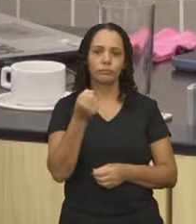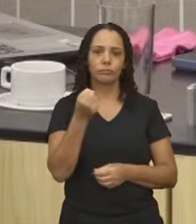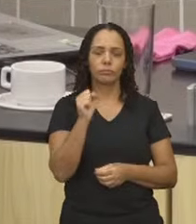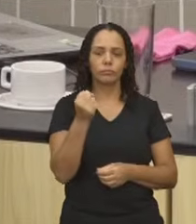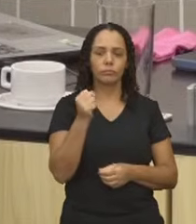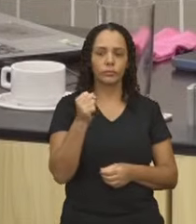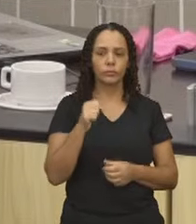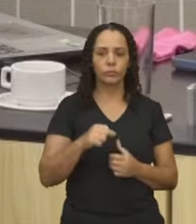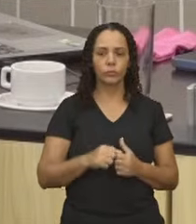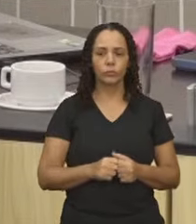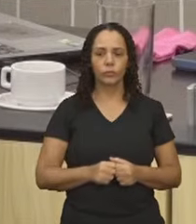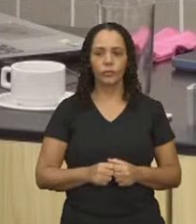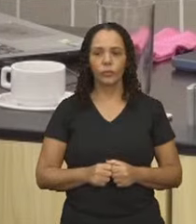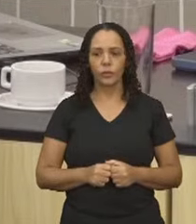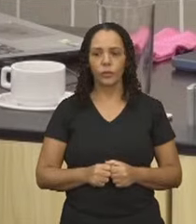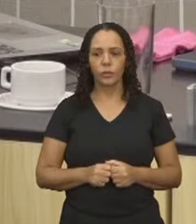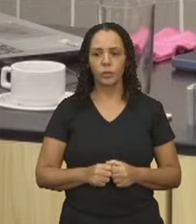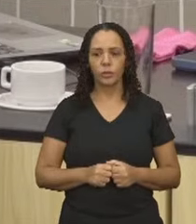698.